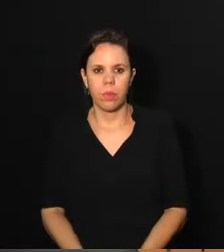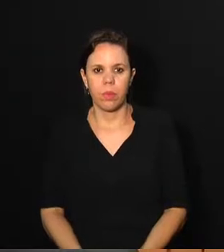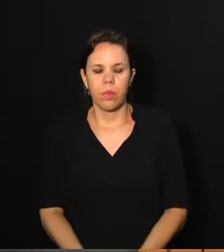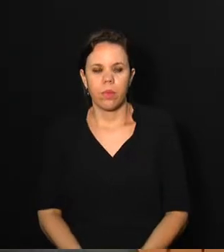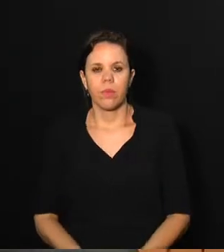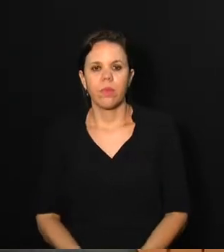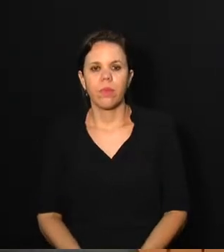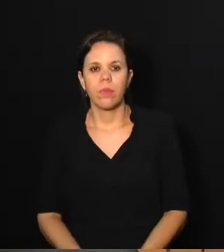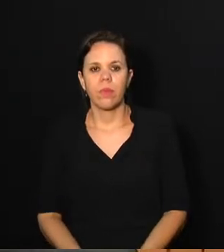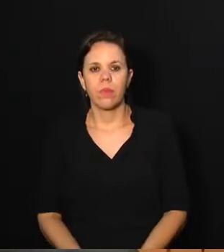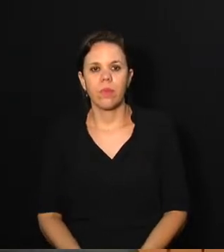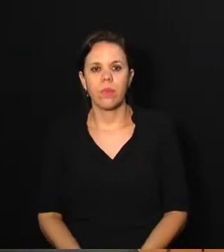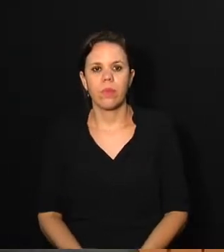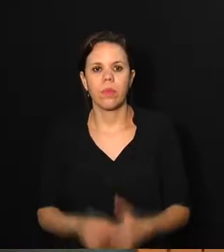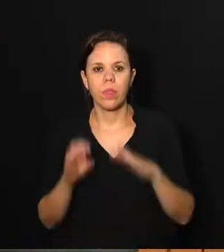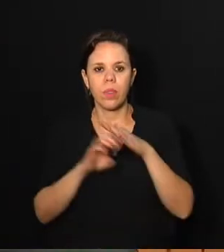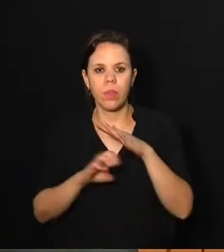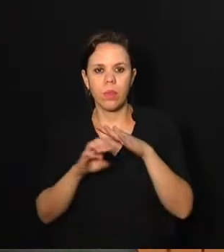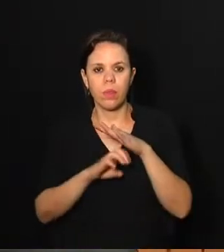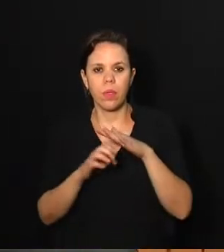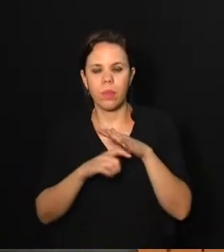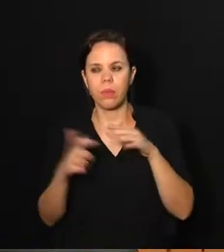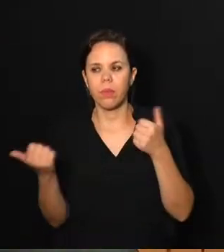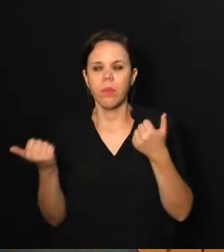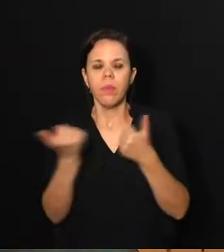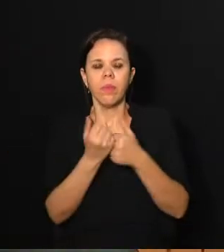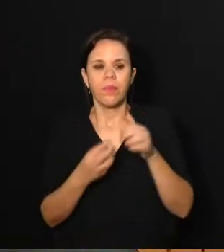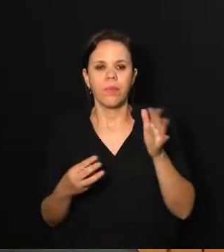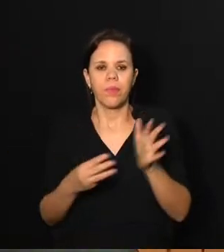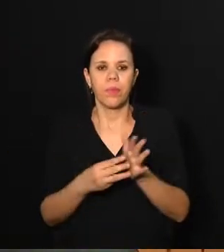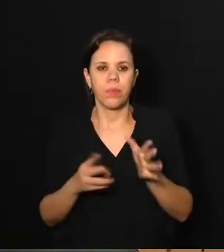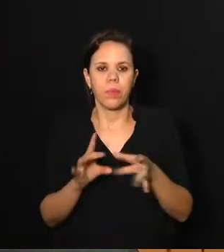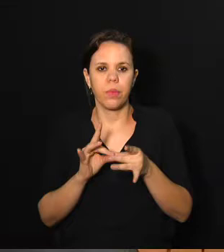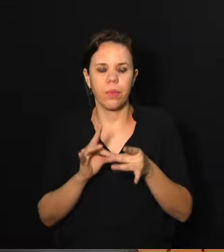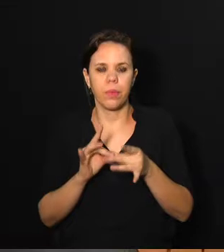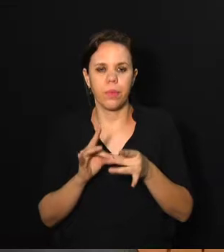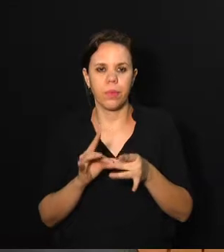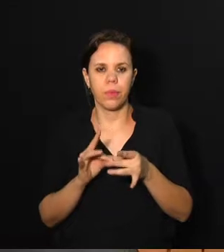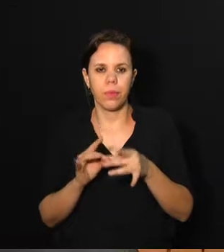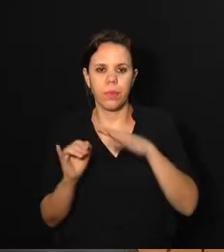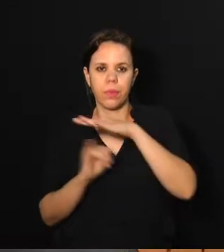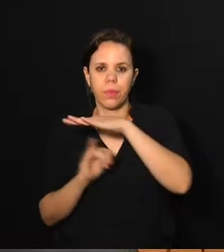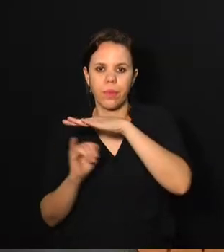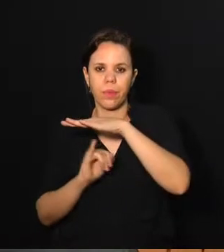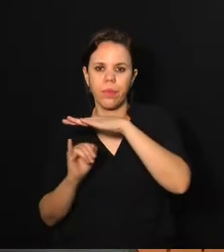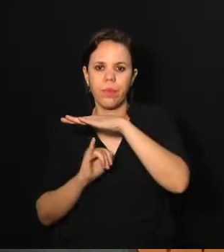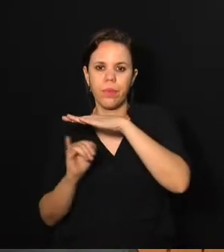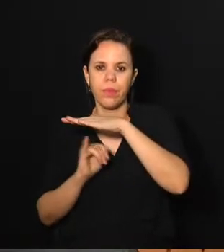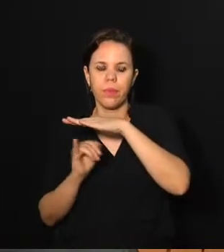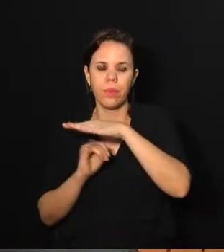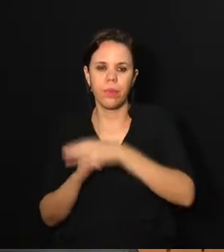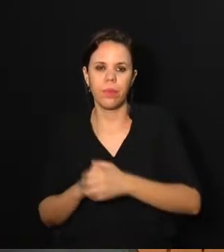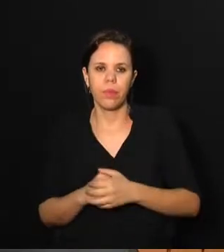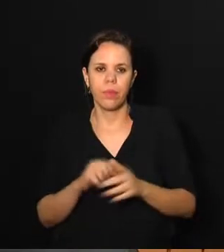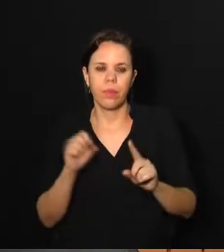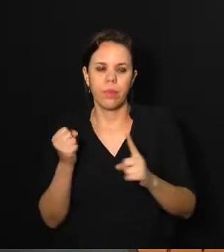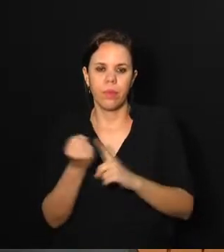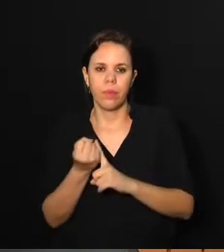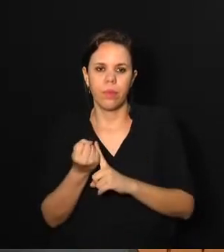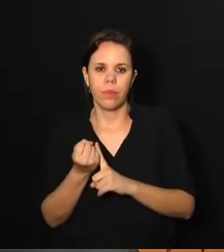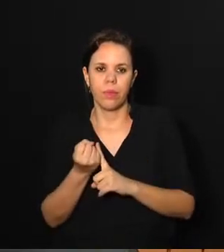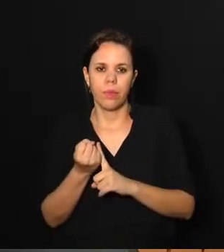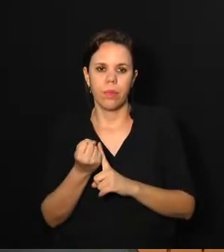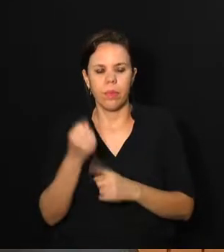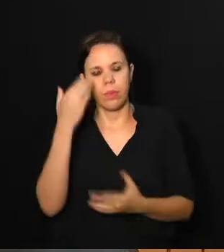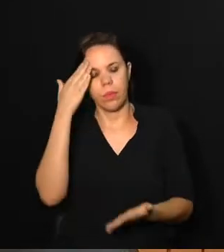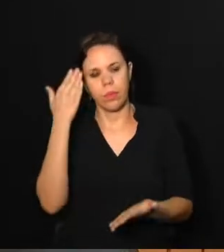da terceirização do serviço ou do cofinanciamento, da parceria com as entidades das organizações da sociedade civil,